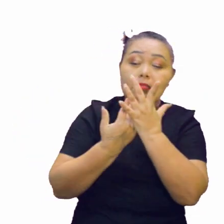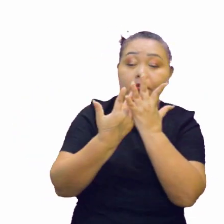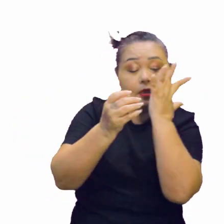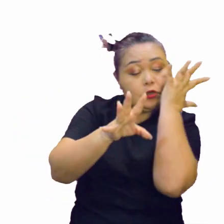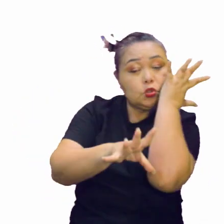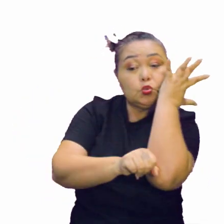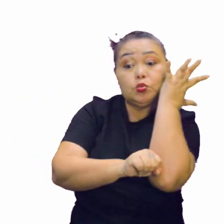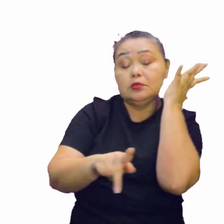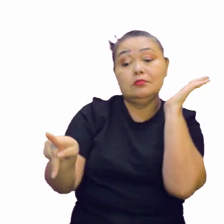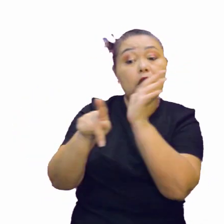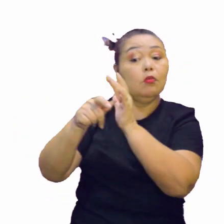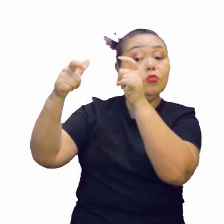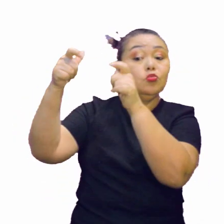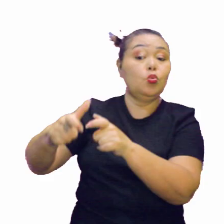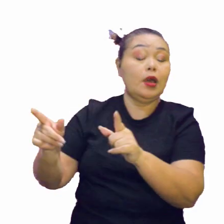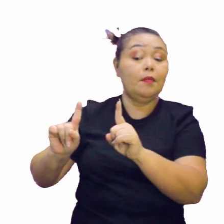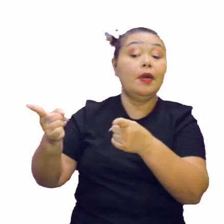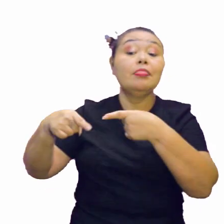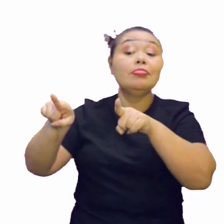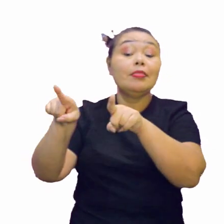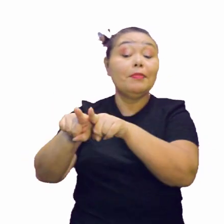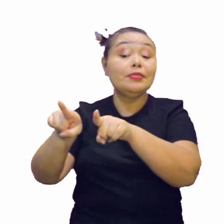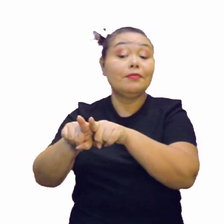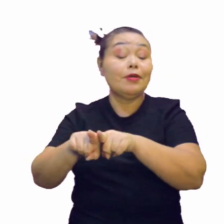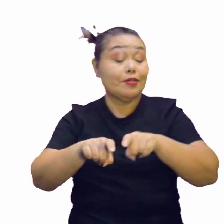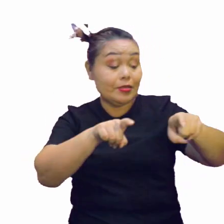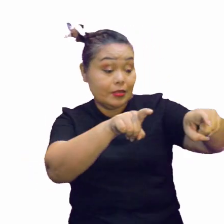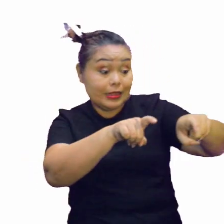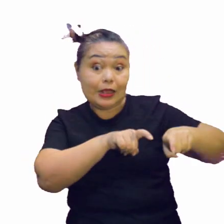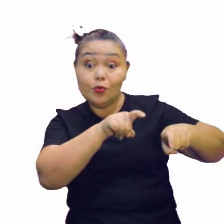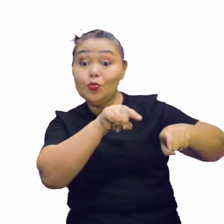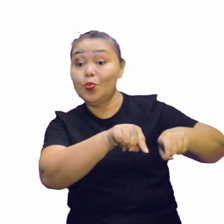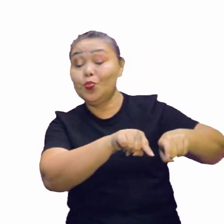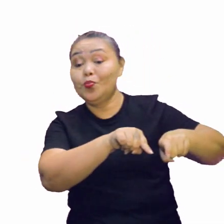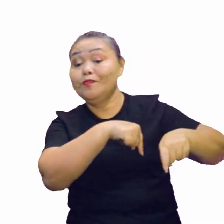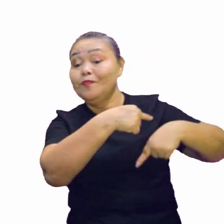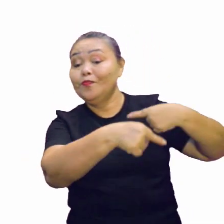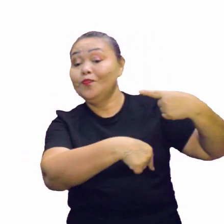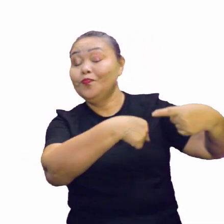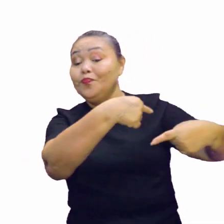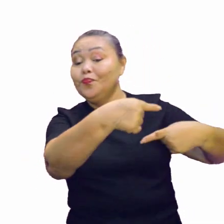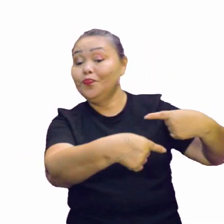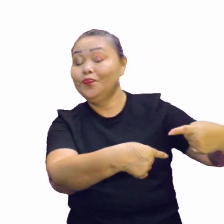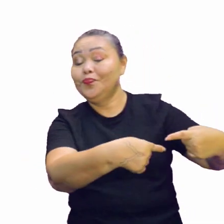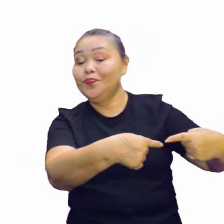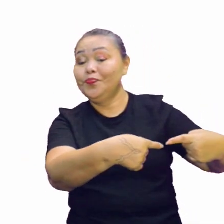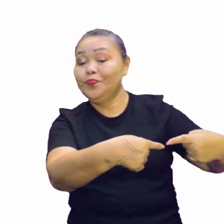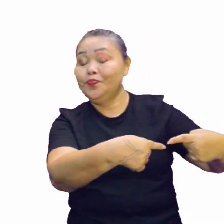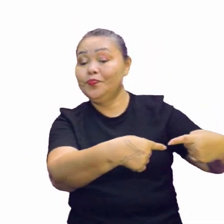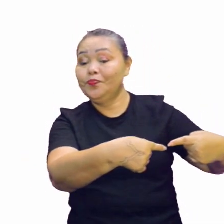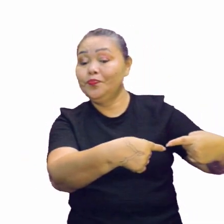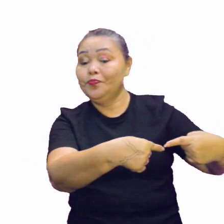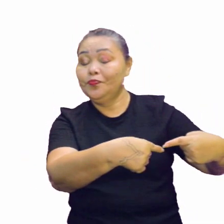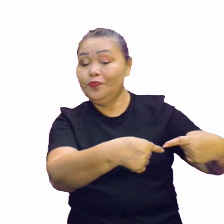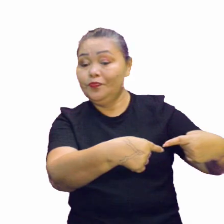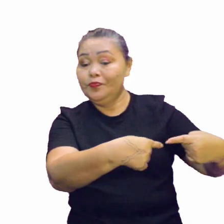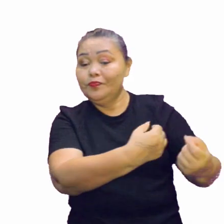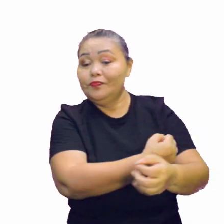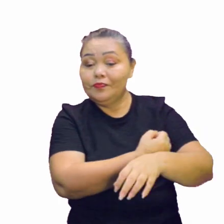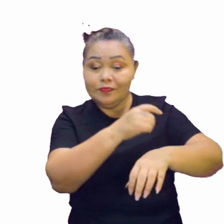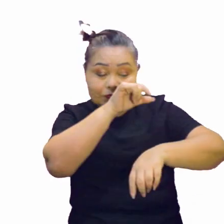nativos, mas as necessidades fisiológicas dos processos de produção da cultura que está sendo